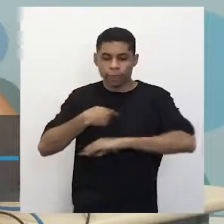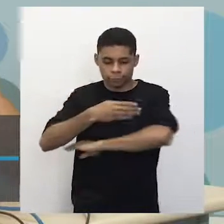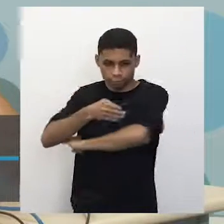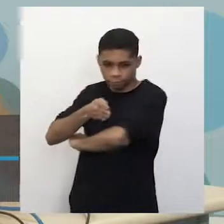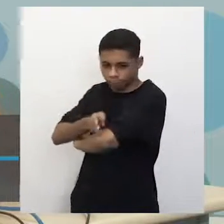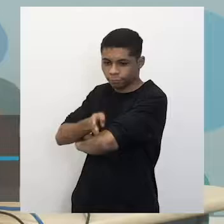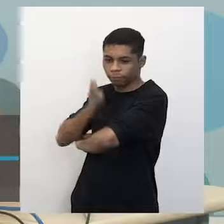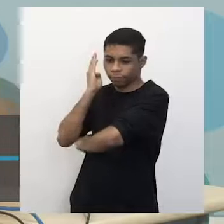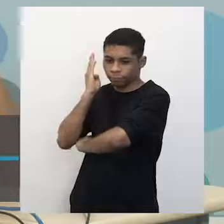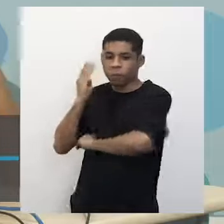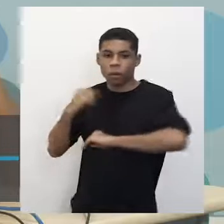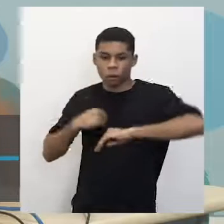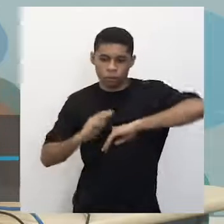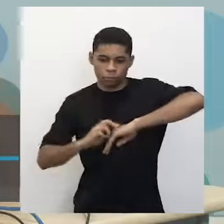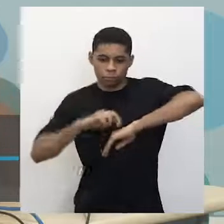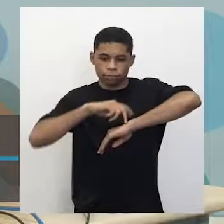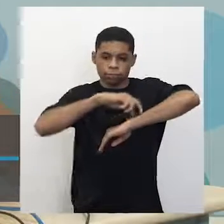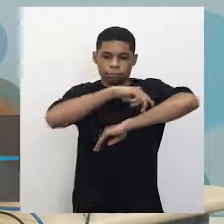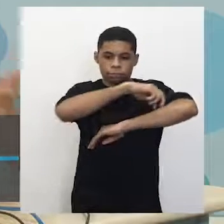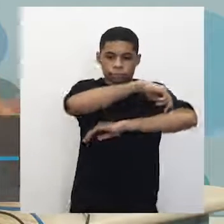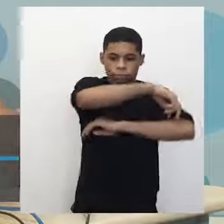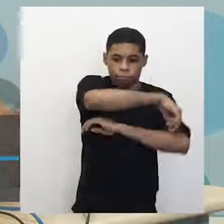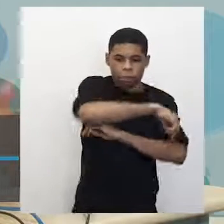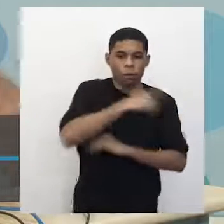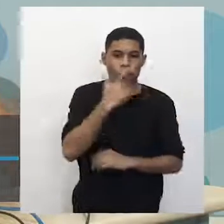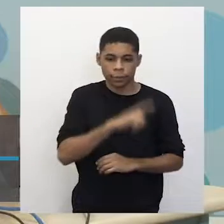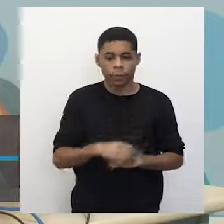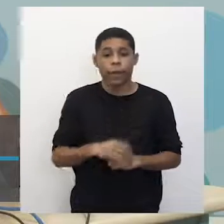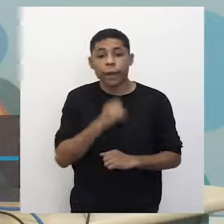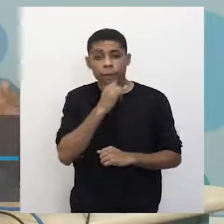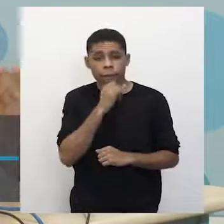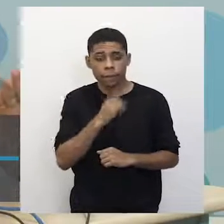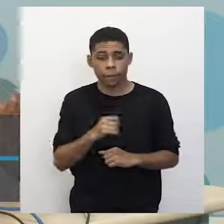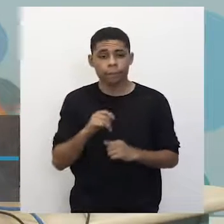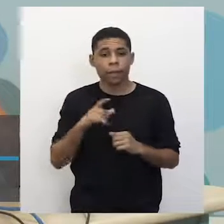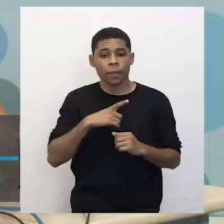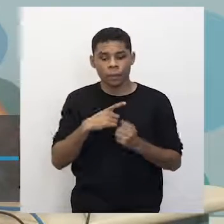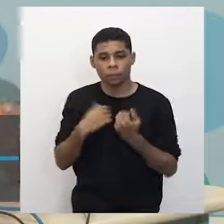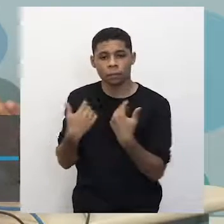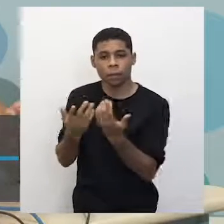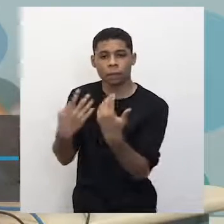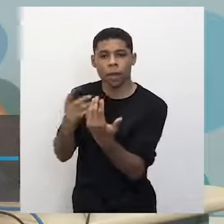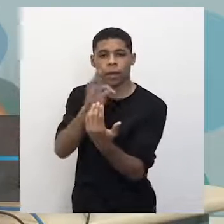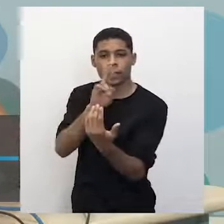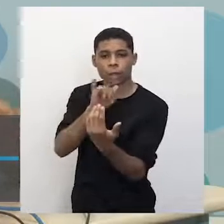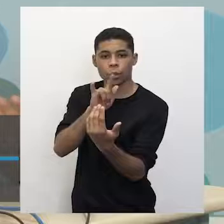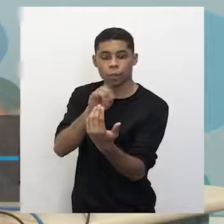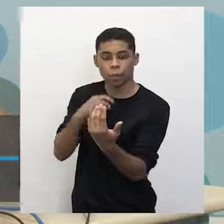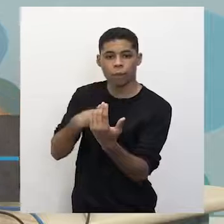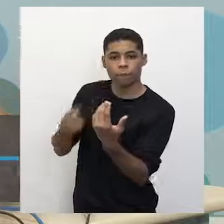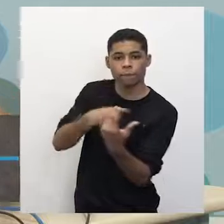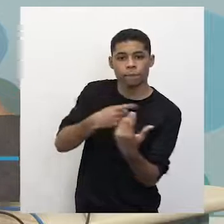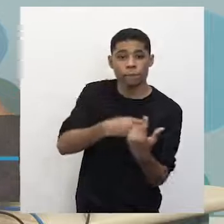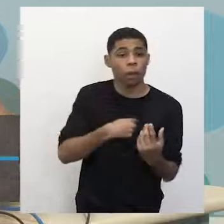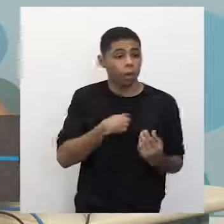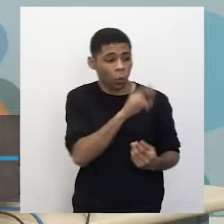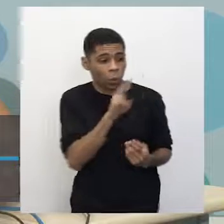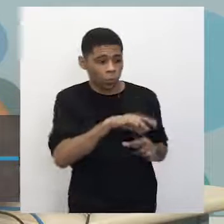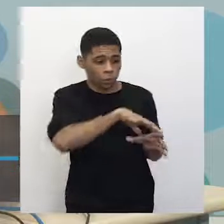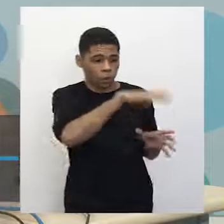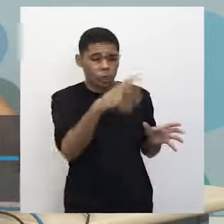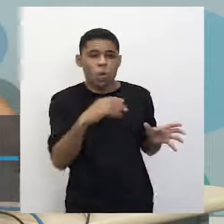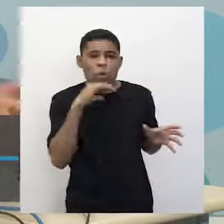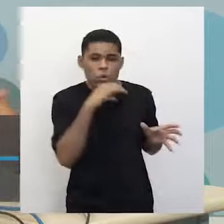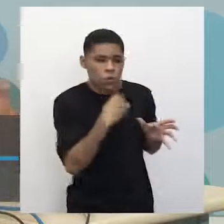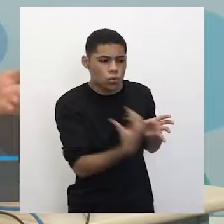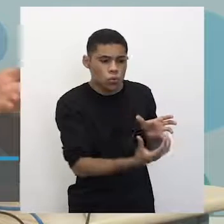tá? Vai também, sei lá, vai moer um trigo para fazer um pão, vai usar o moinho, vai usar o forno, vai ter que pagar tudo isso